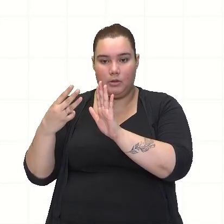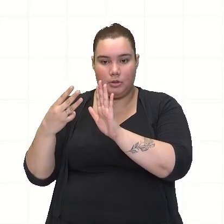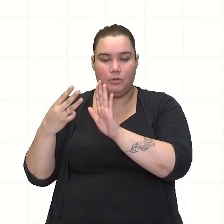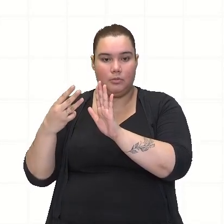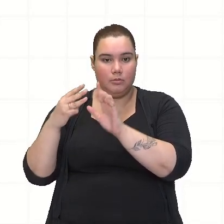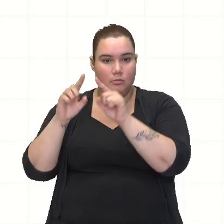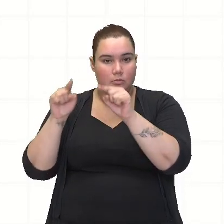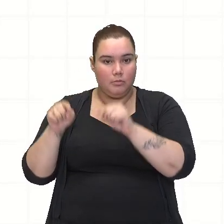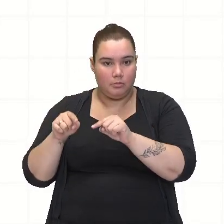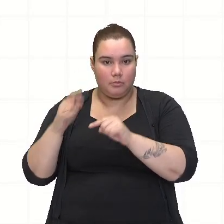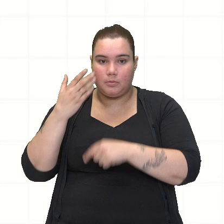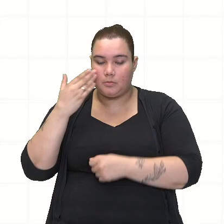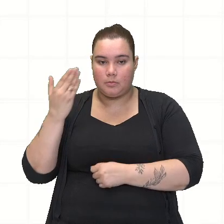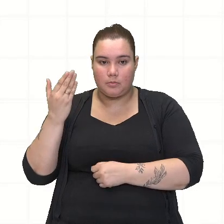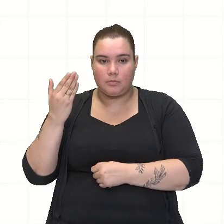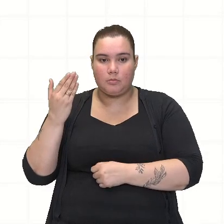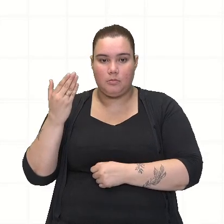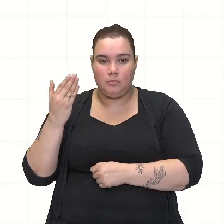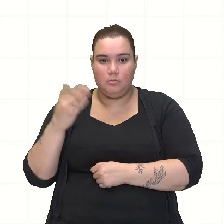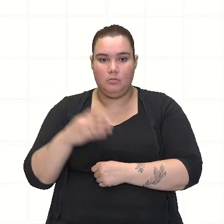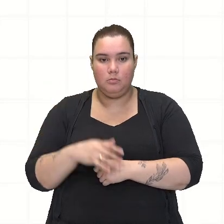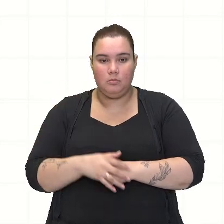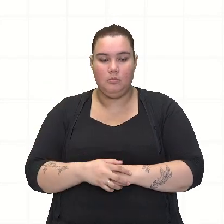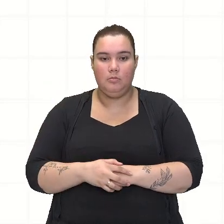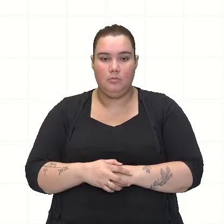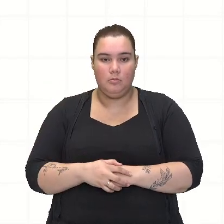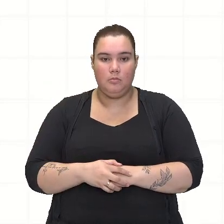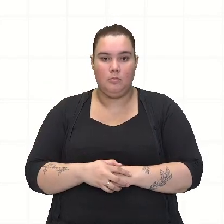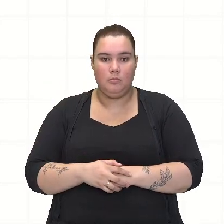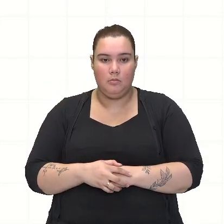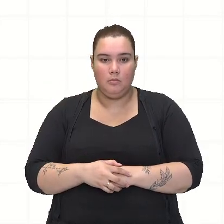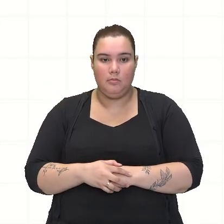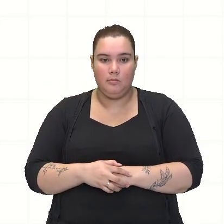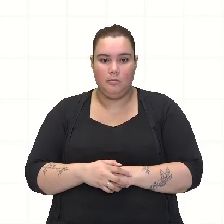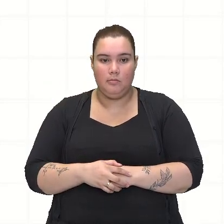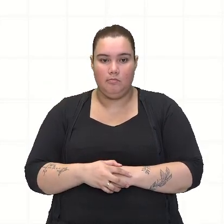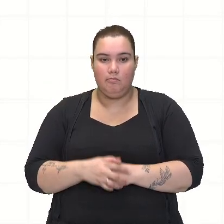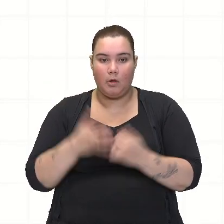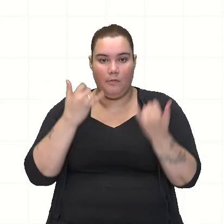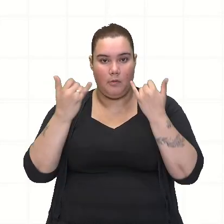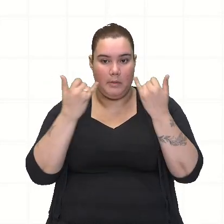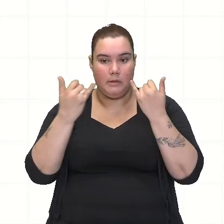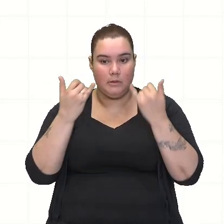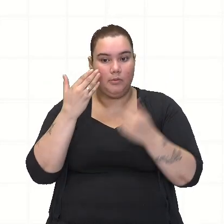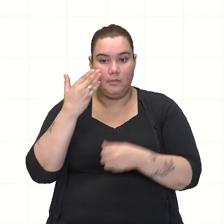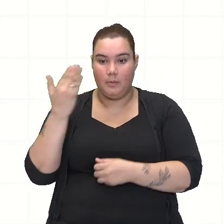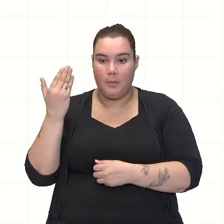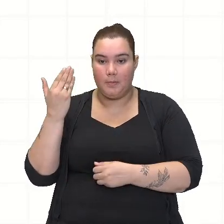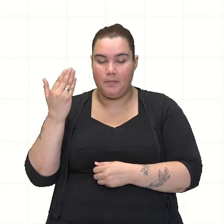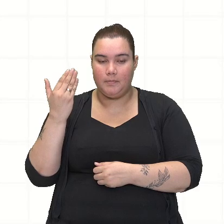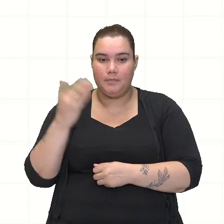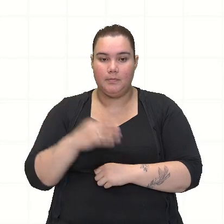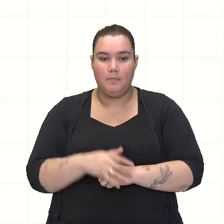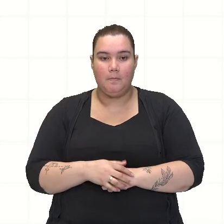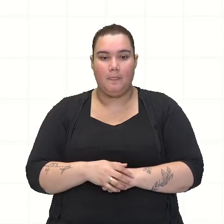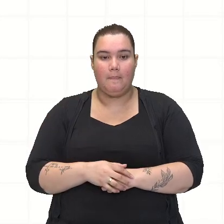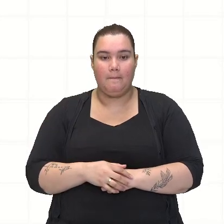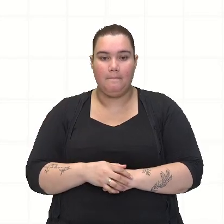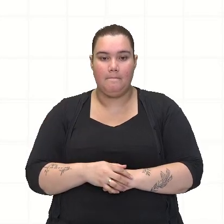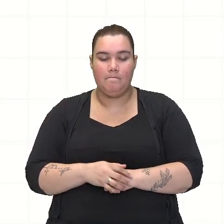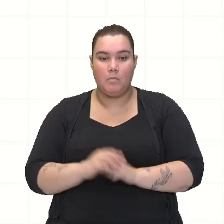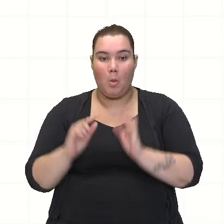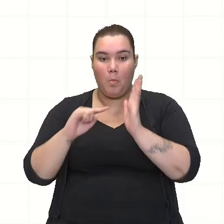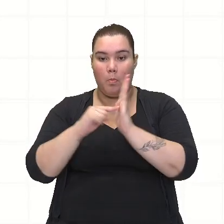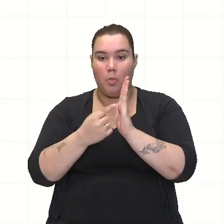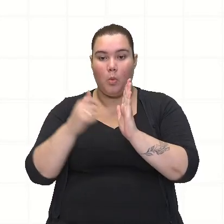3, olha. Você segue aqui onde é que ele está, pessoal. Olha só como é que eu sei. Beleza, ó. Então, ponto